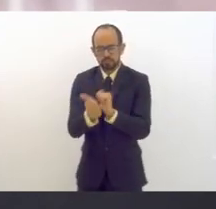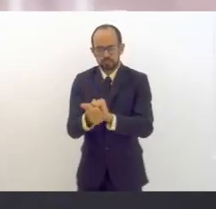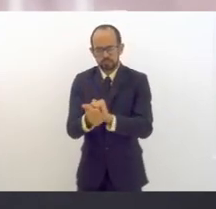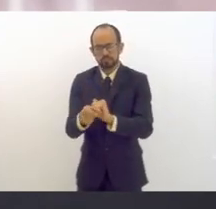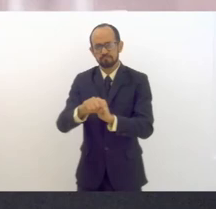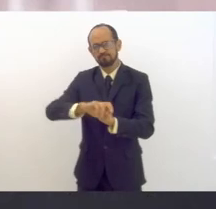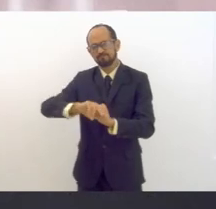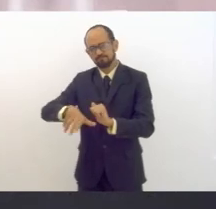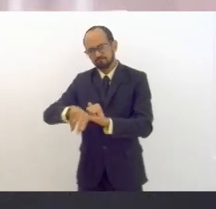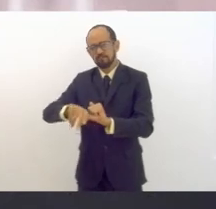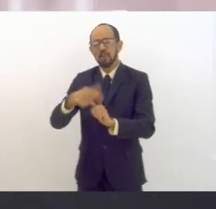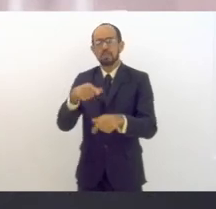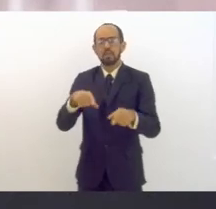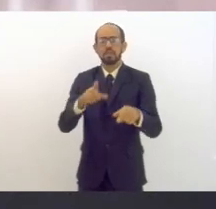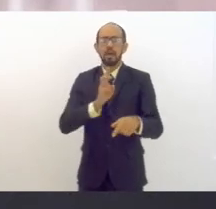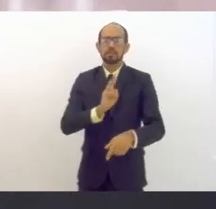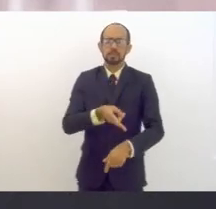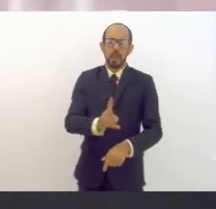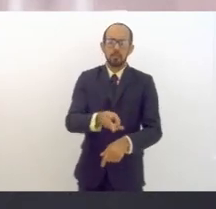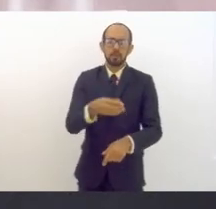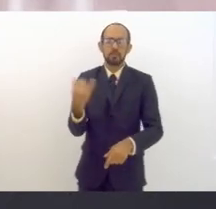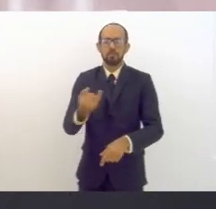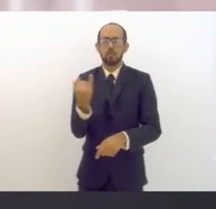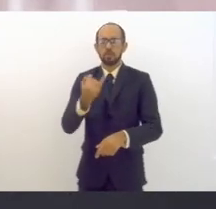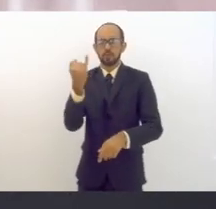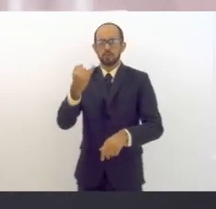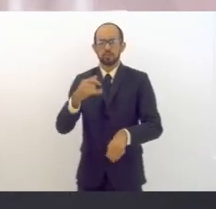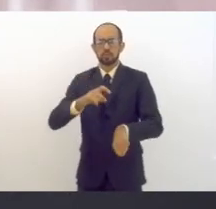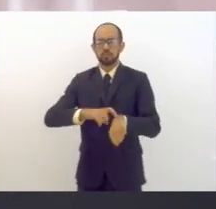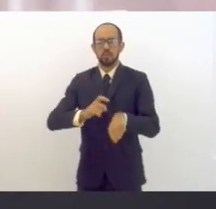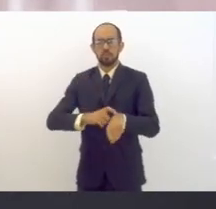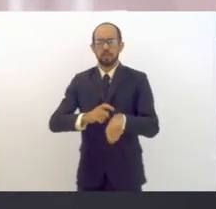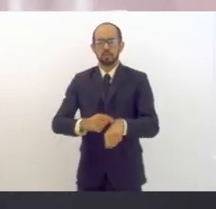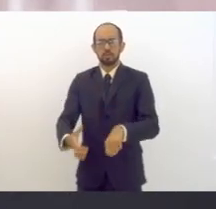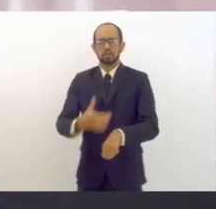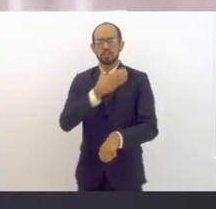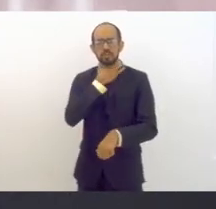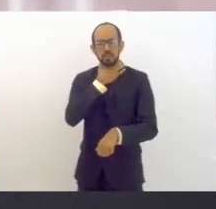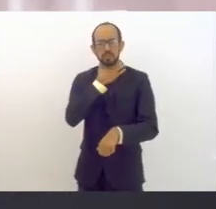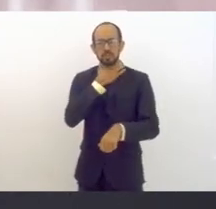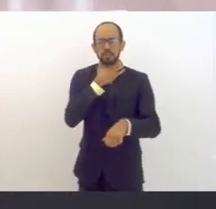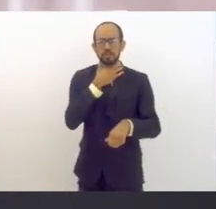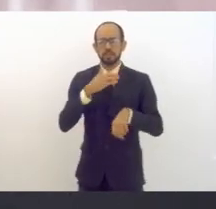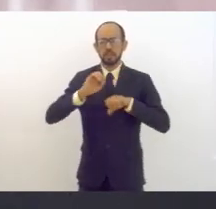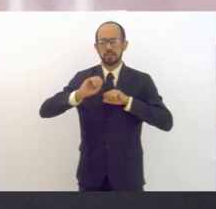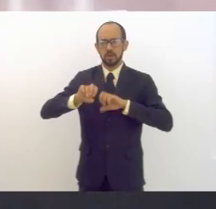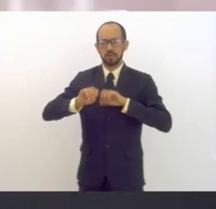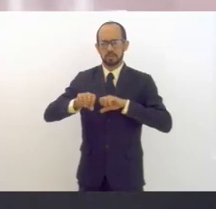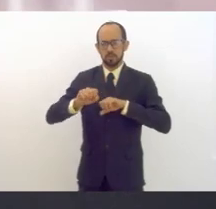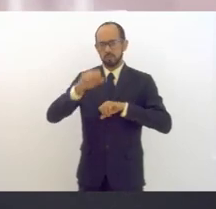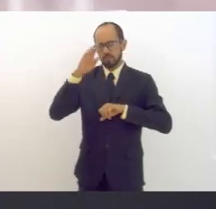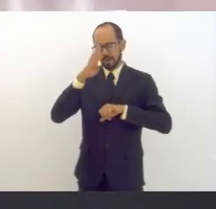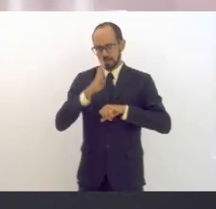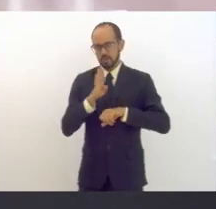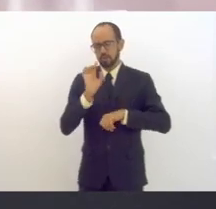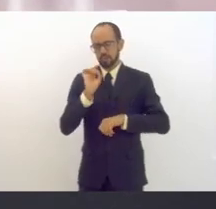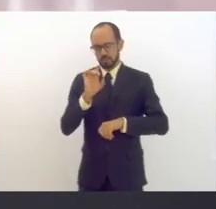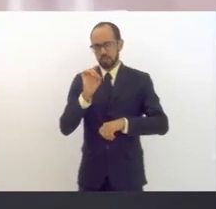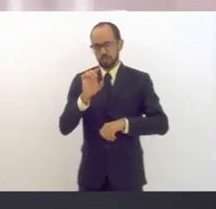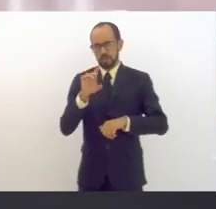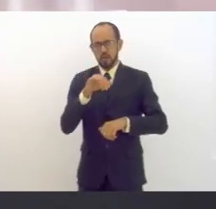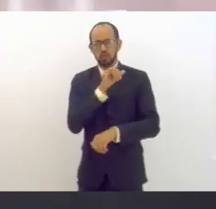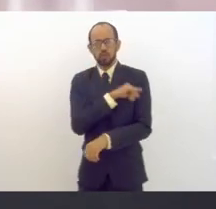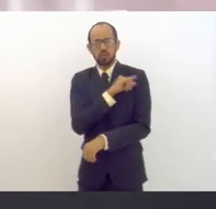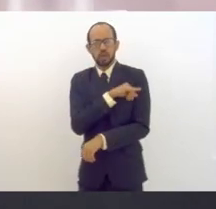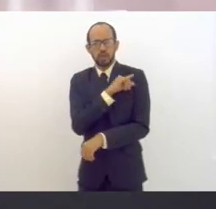sempre fundamentais e que, nesse momento de crise da educação, que boa parte do mundo, o Brasil, em especial o Rio de Janeiro, enfrentam, se